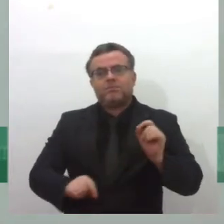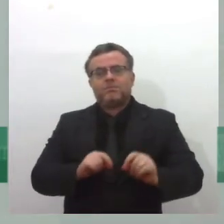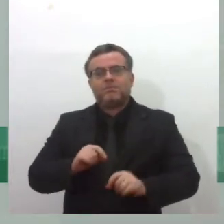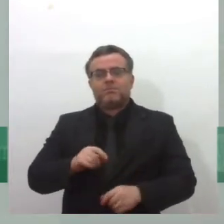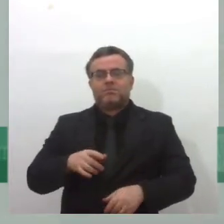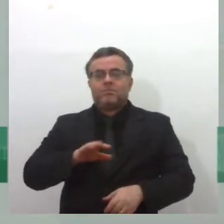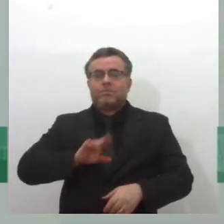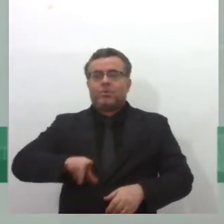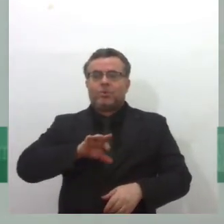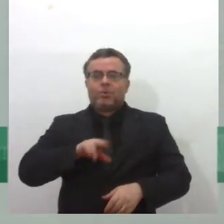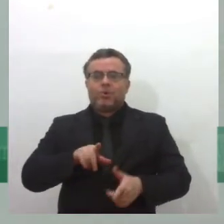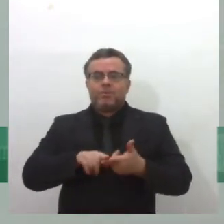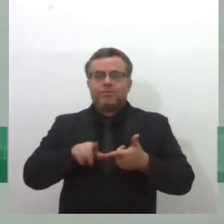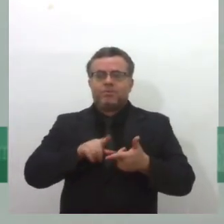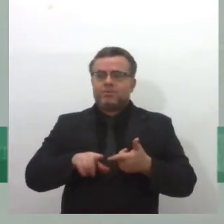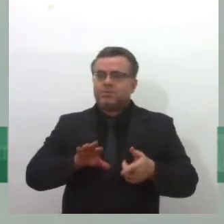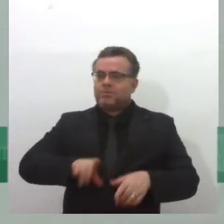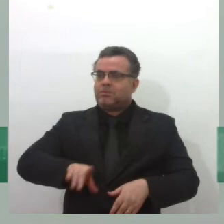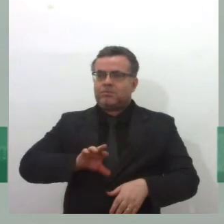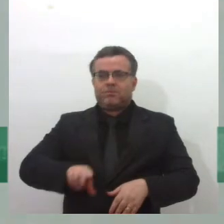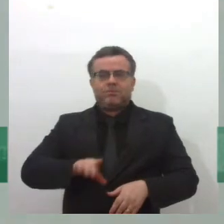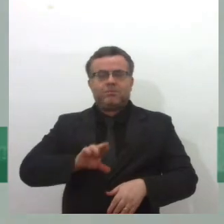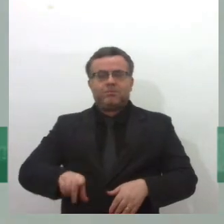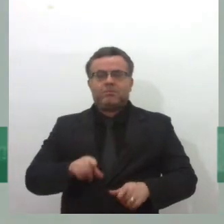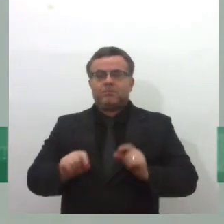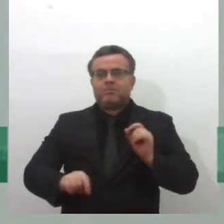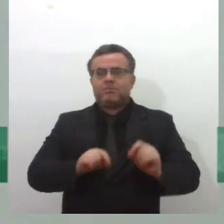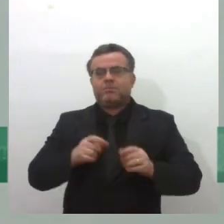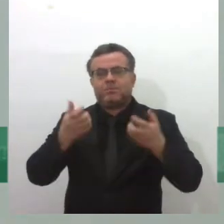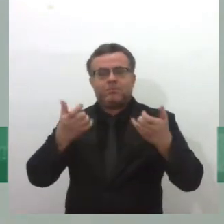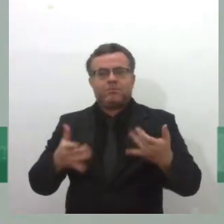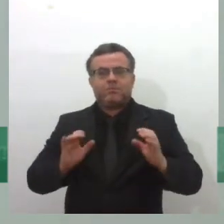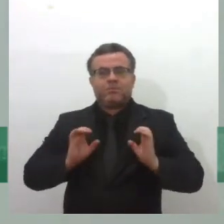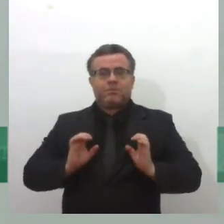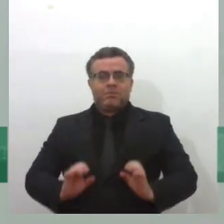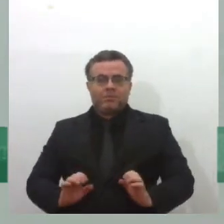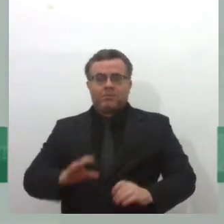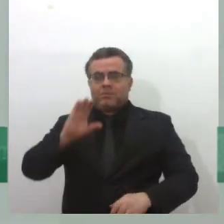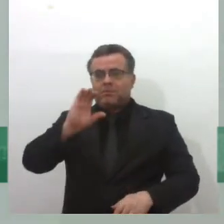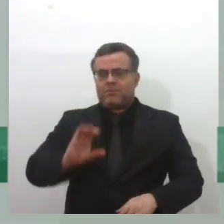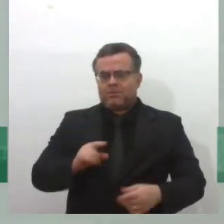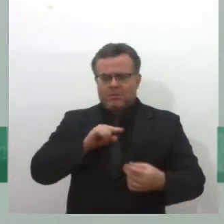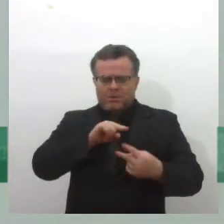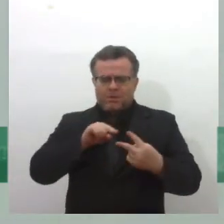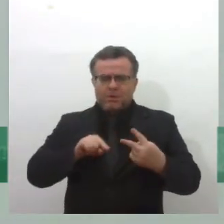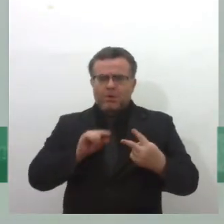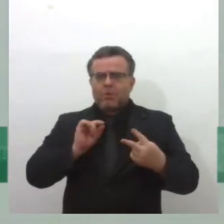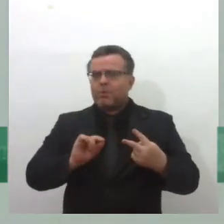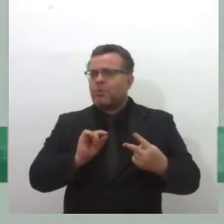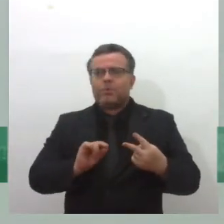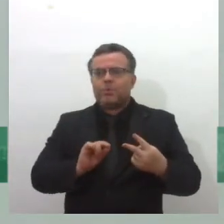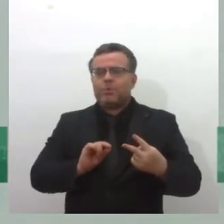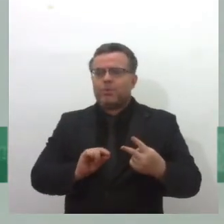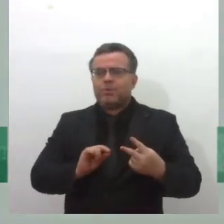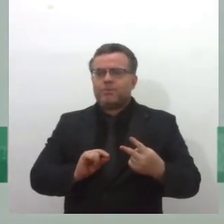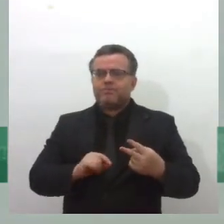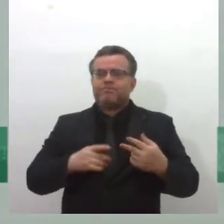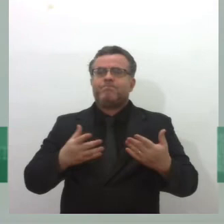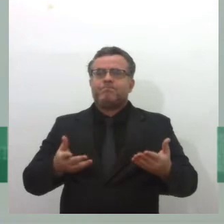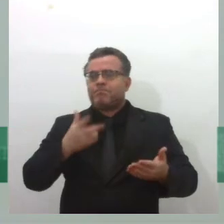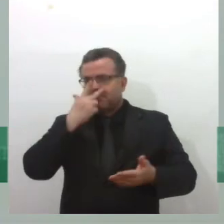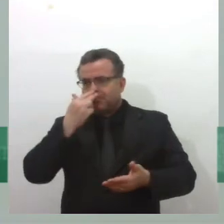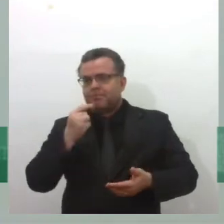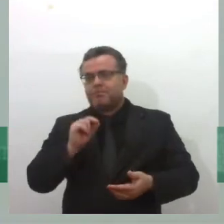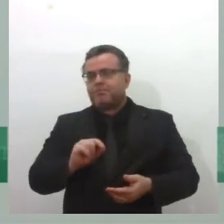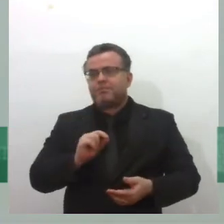polêmico, porque isso, eu diria, quando se fala de ética, de cidadania, todo pai quer, né, pelo menos